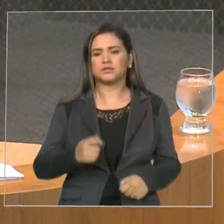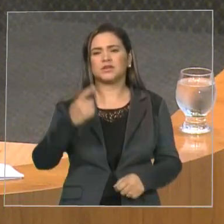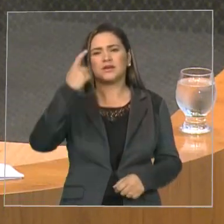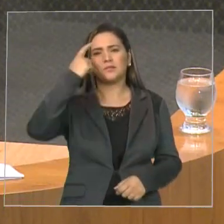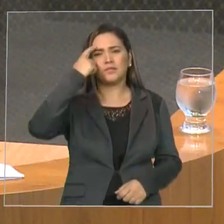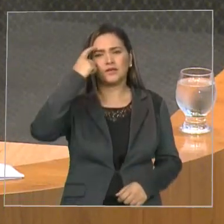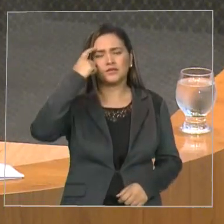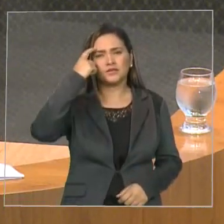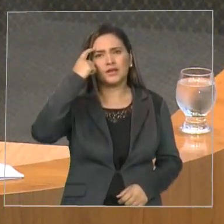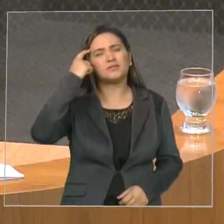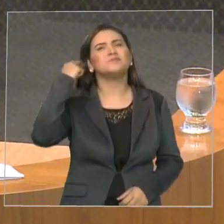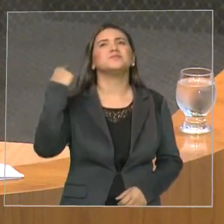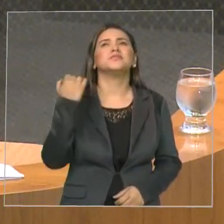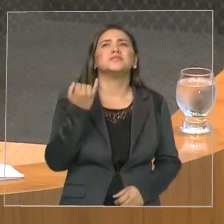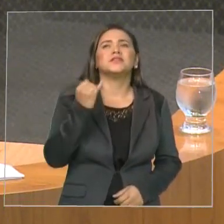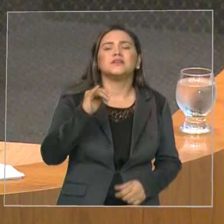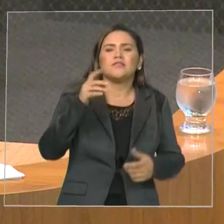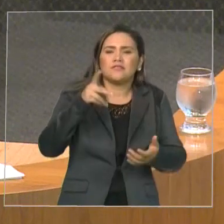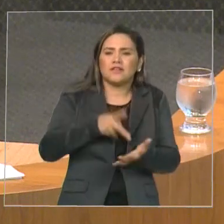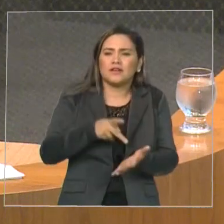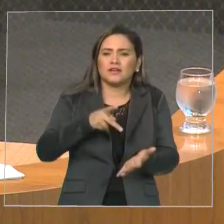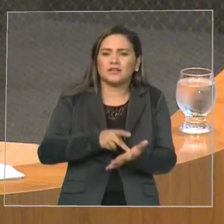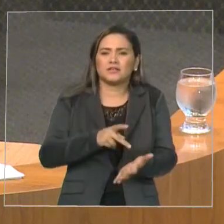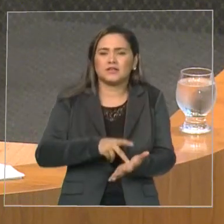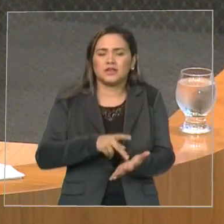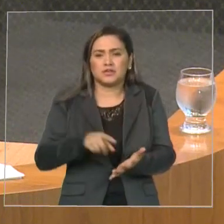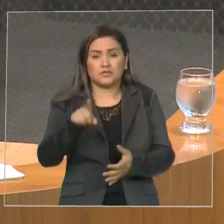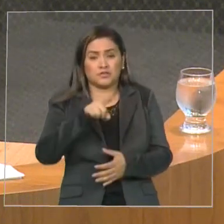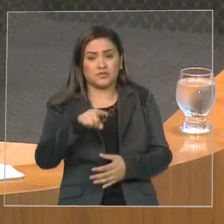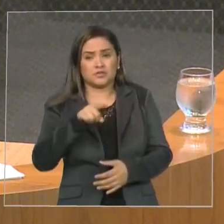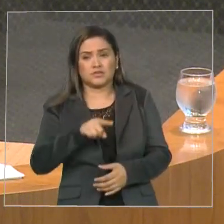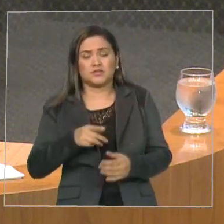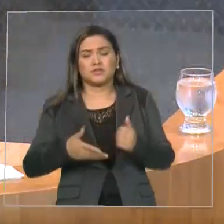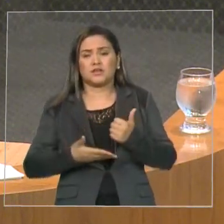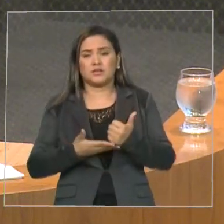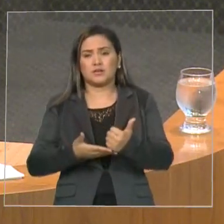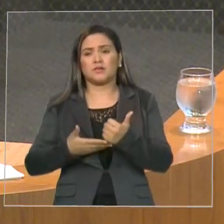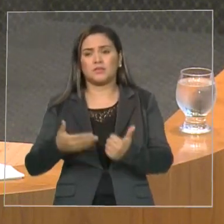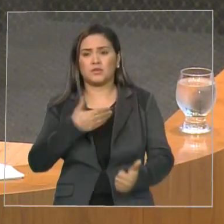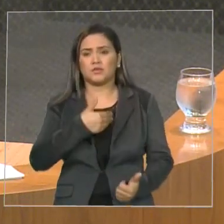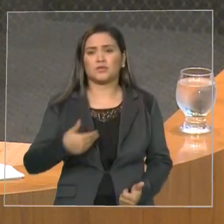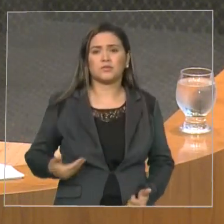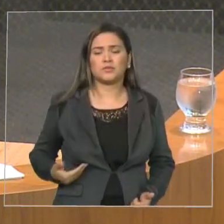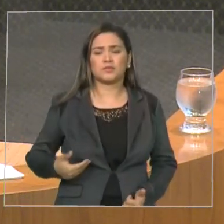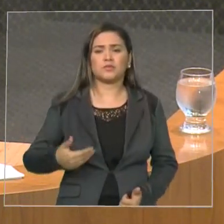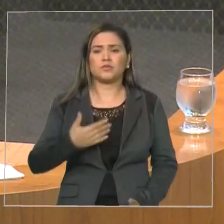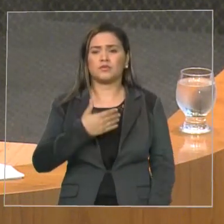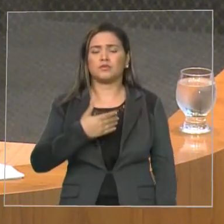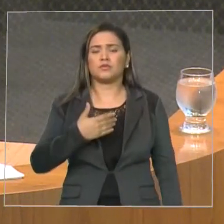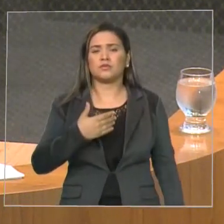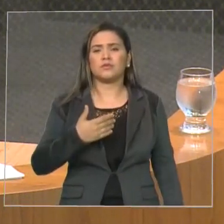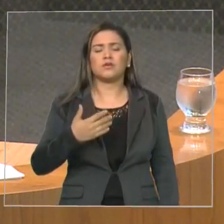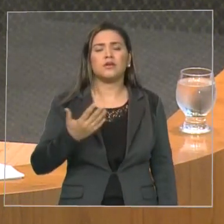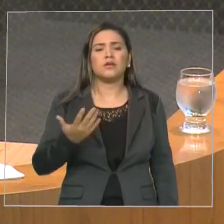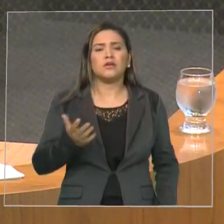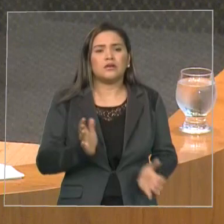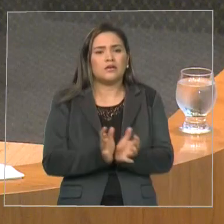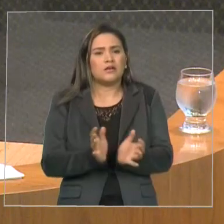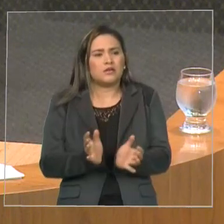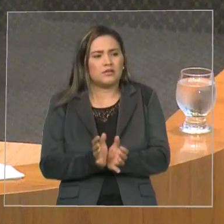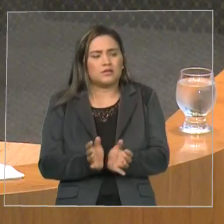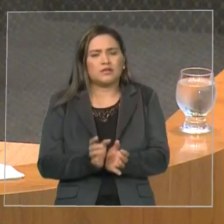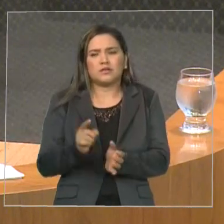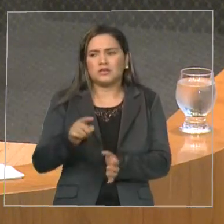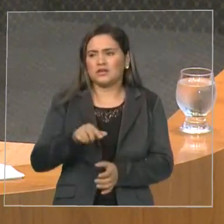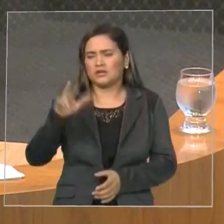ver se realmente Vossas Excelências, que apoiam o grupo do governador com suas lideranças, se realmente o governador